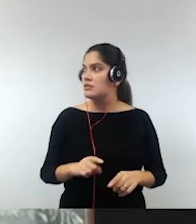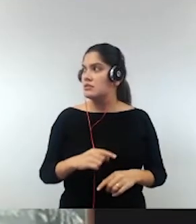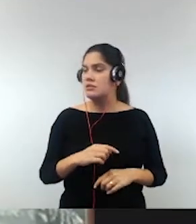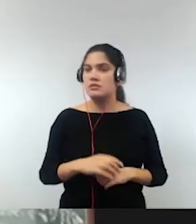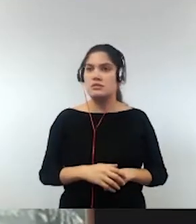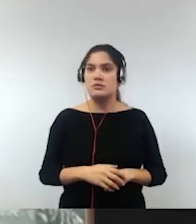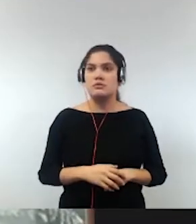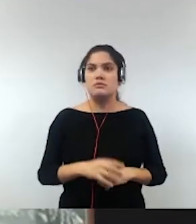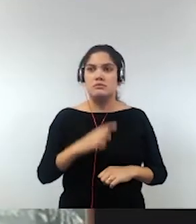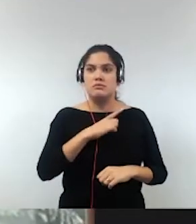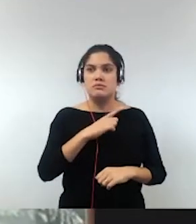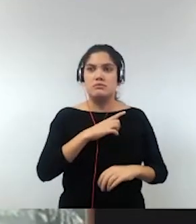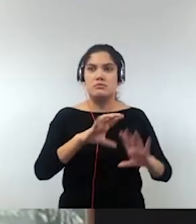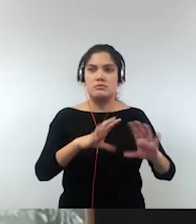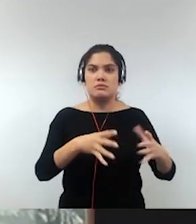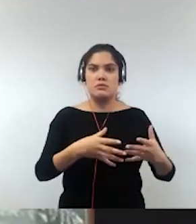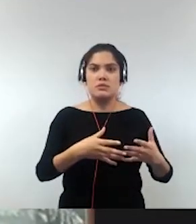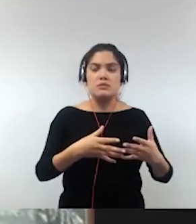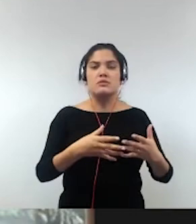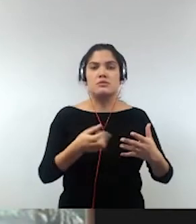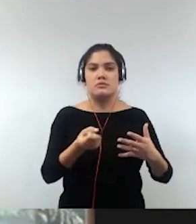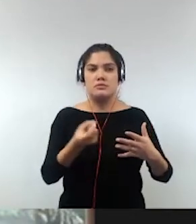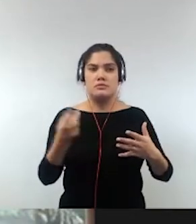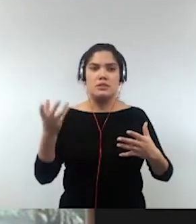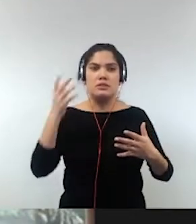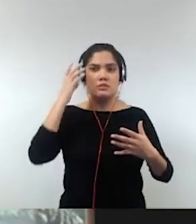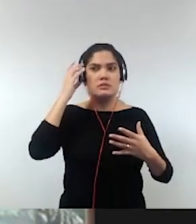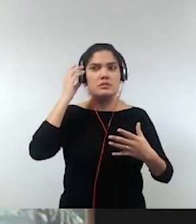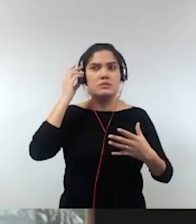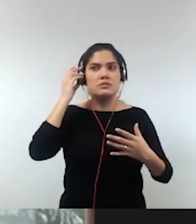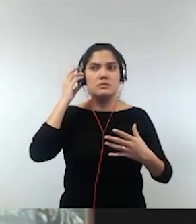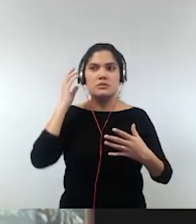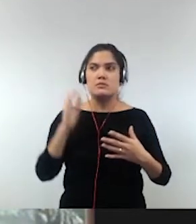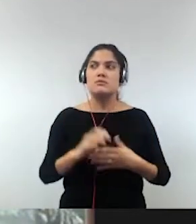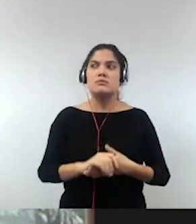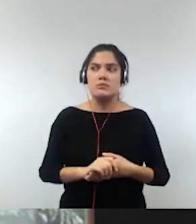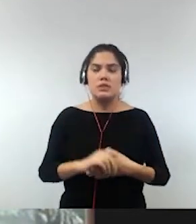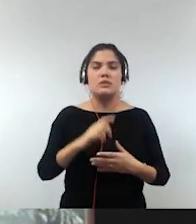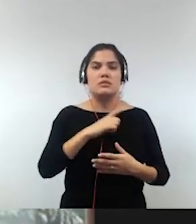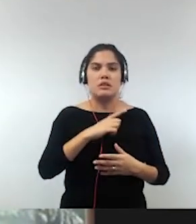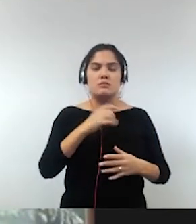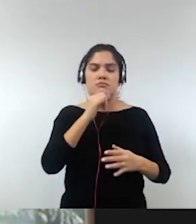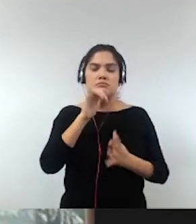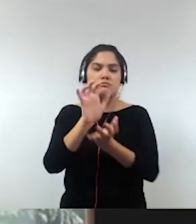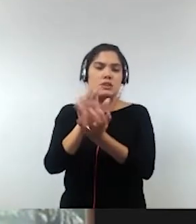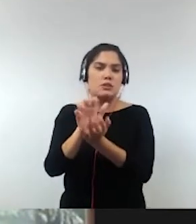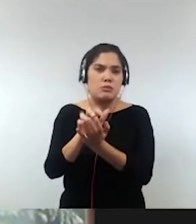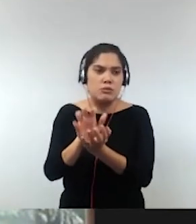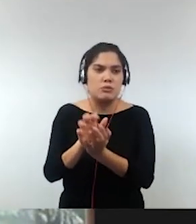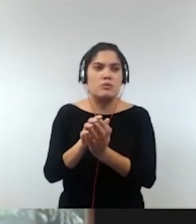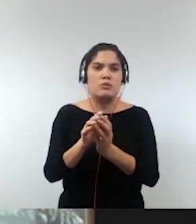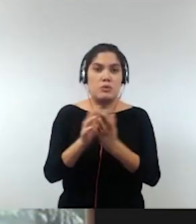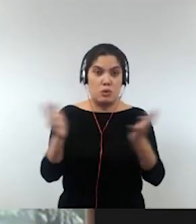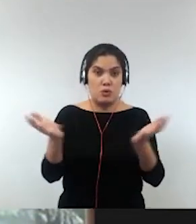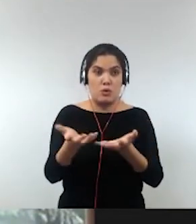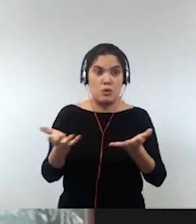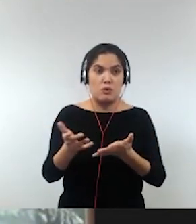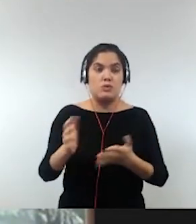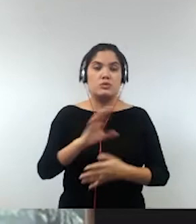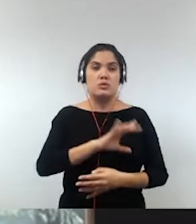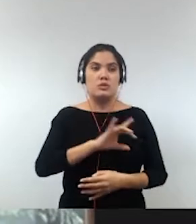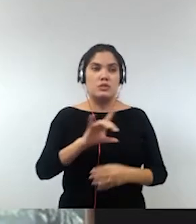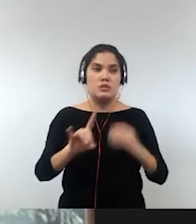primeiro lugar, o desembargador Éric Simões, o desembargador do Tribunal de Justiça de Pernambuco, hoje é o coordenador